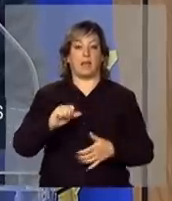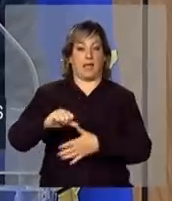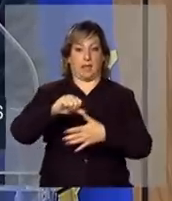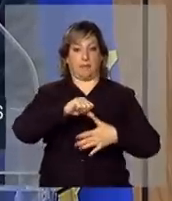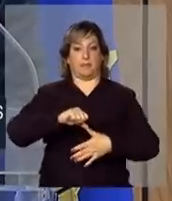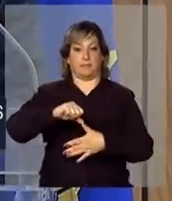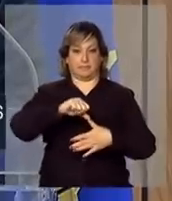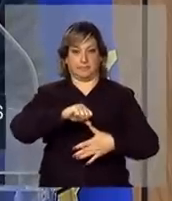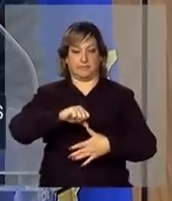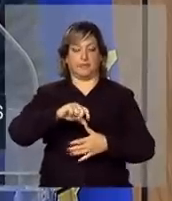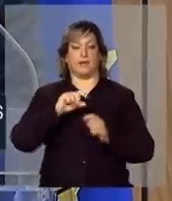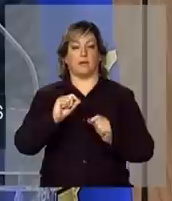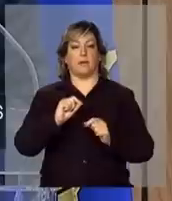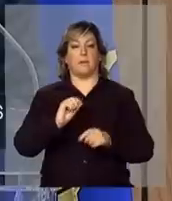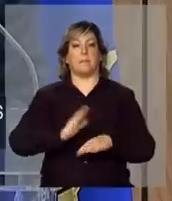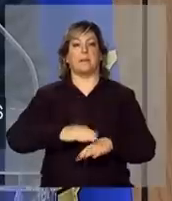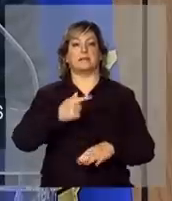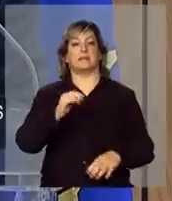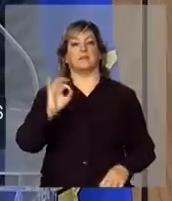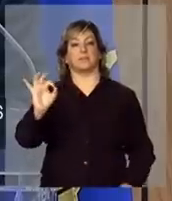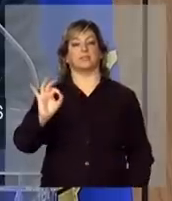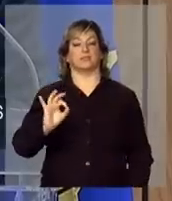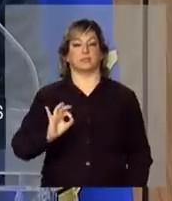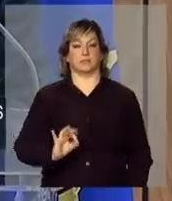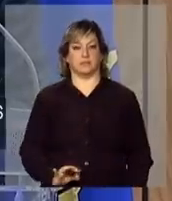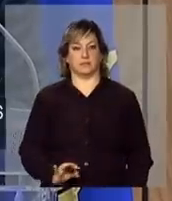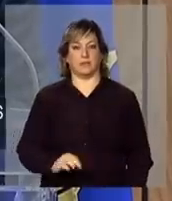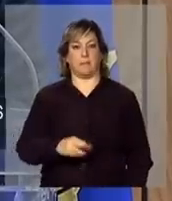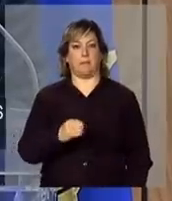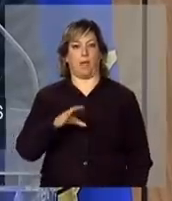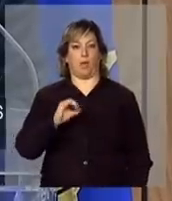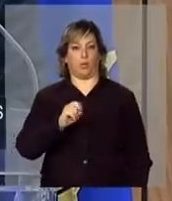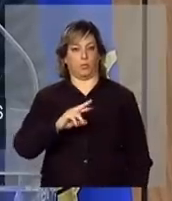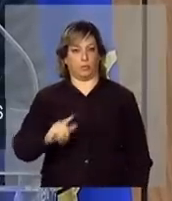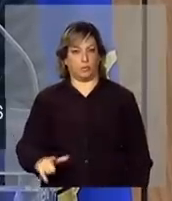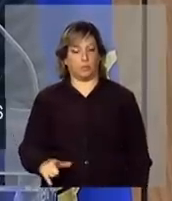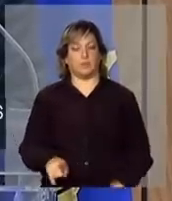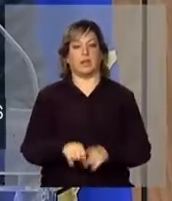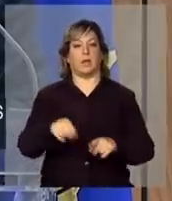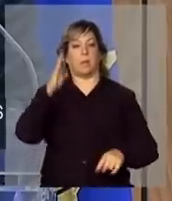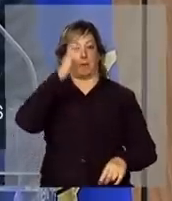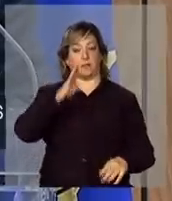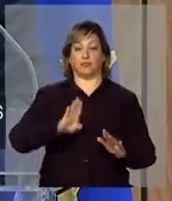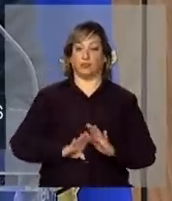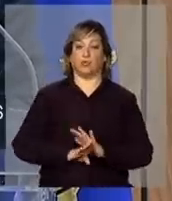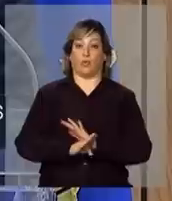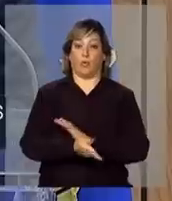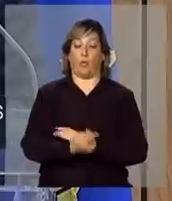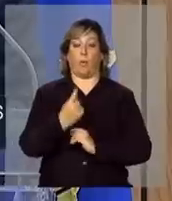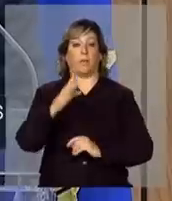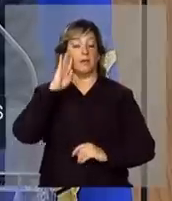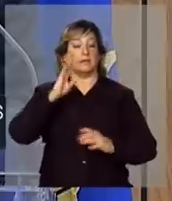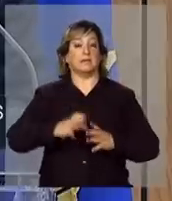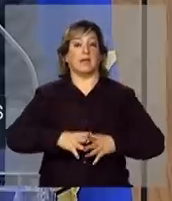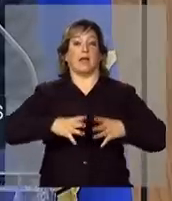Sul, mais de 70% do Mercosul, o Brasil tornou-se uma das